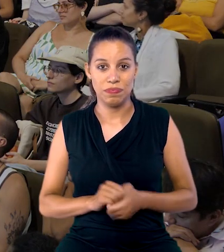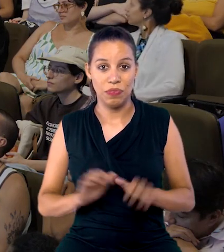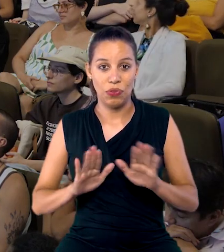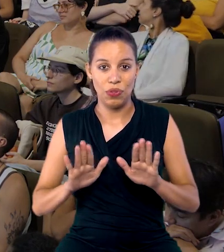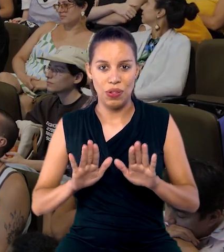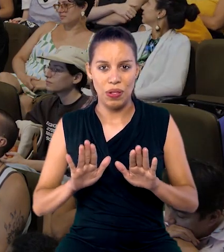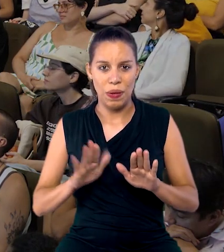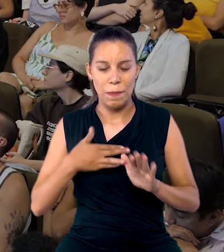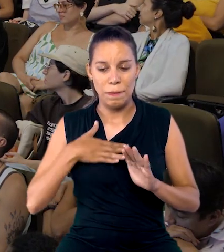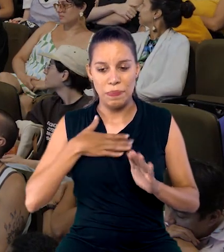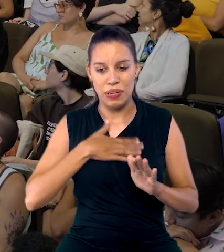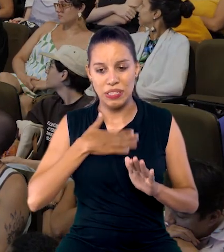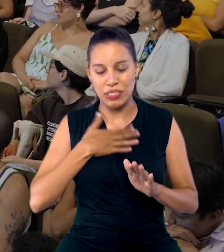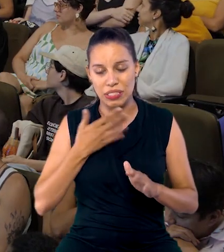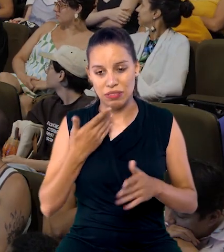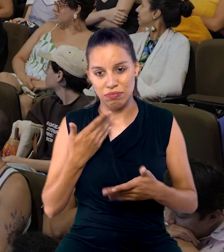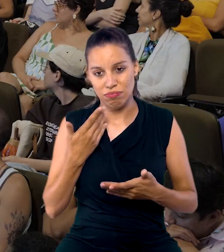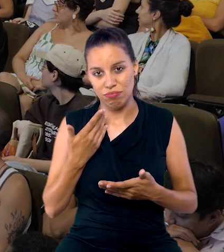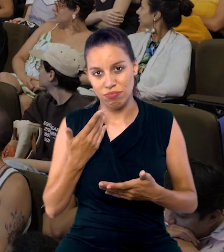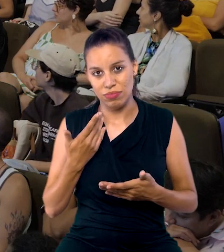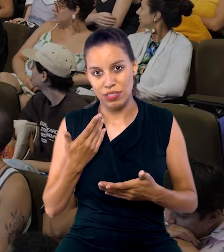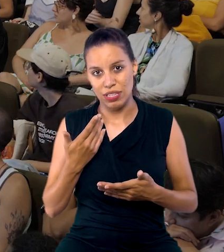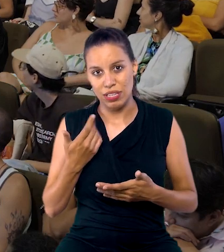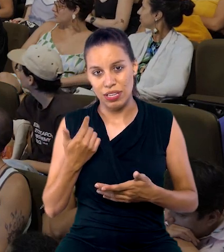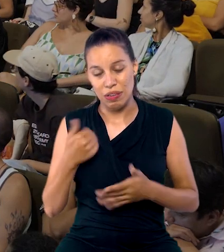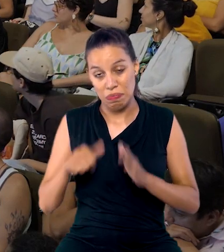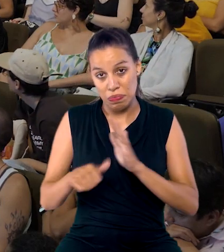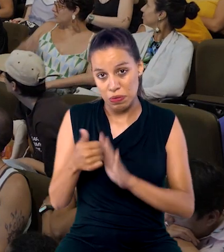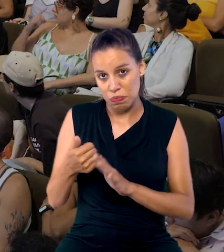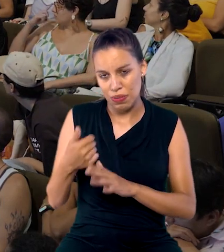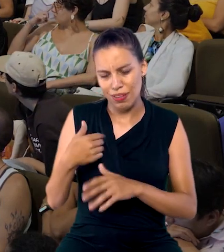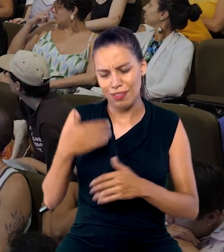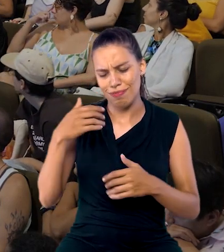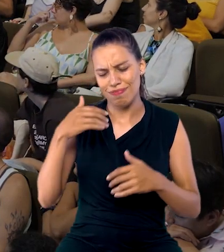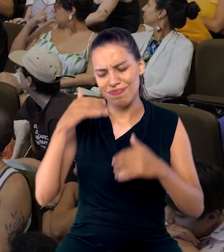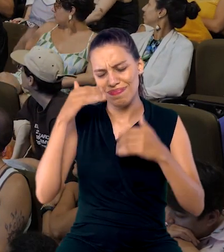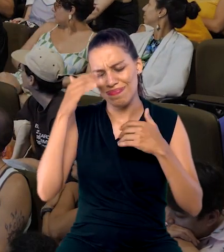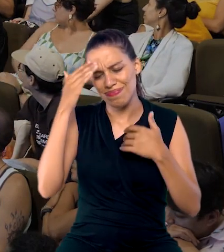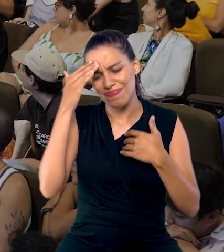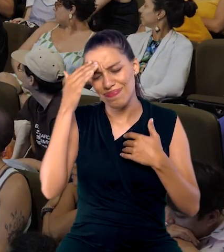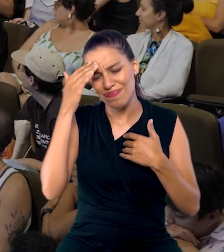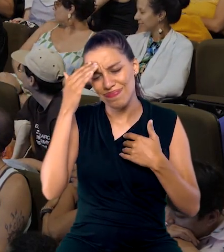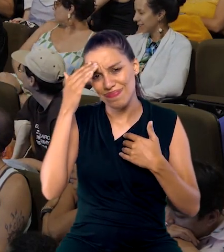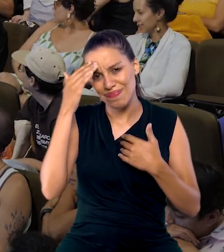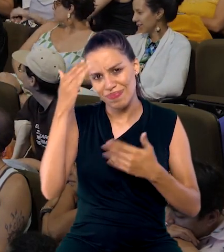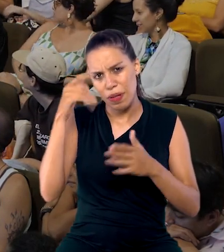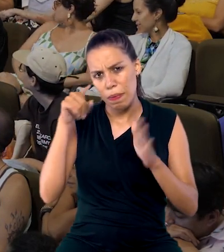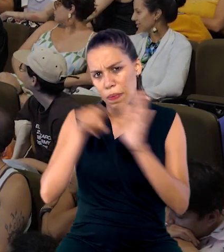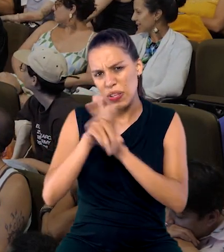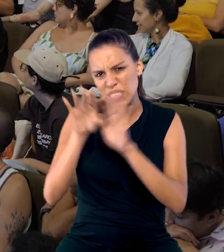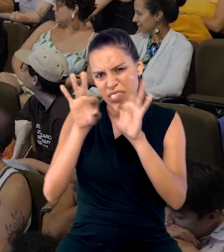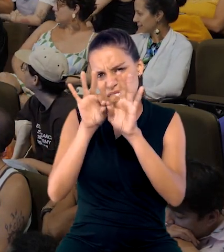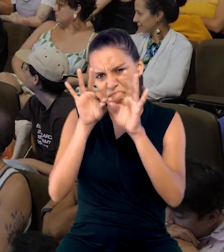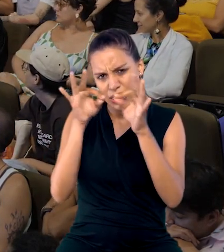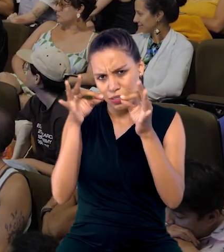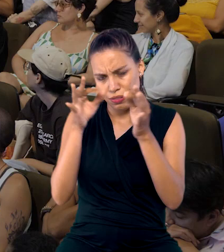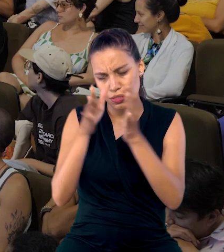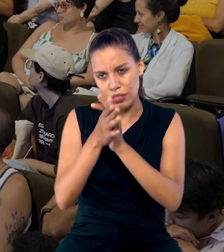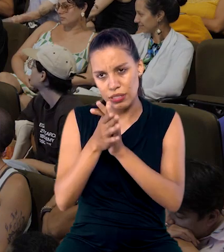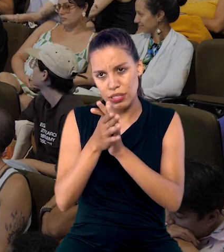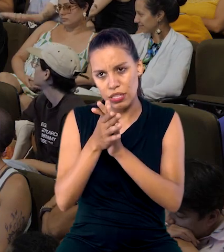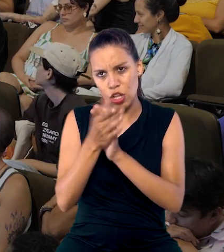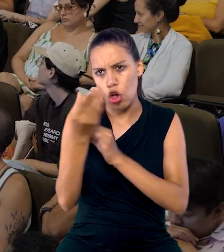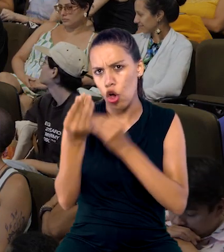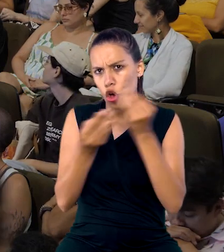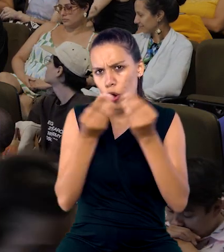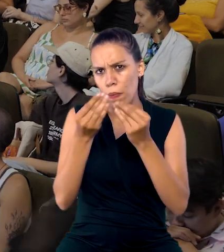Opa, olá, prazer, sou Arthur Maciel. E, primeiramente, que honra. E minha pergunta mais simples